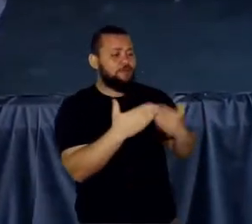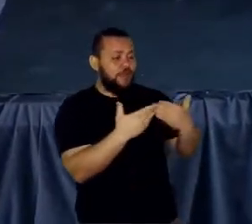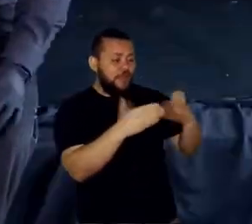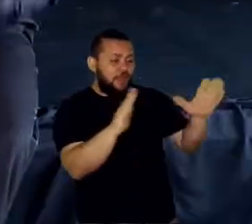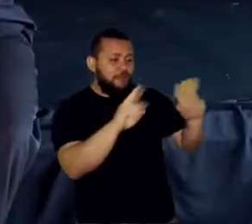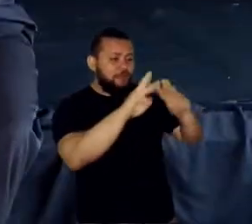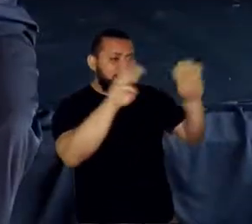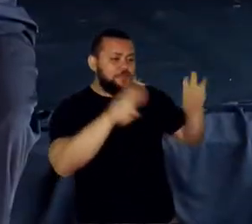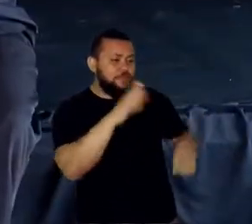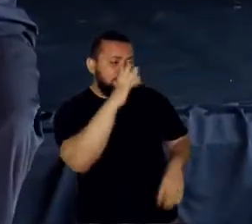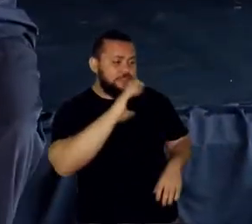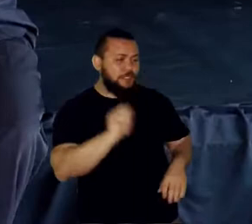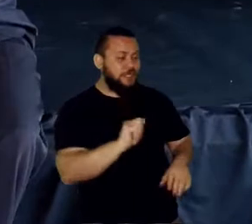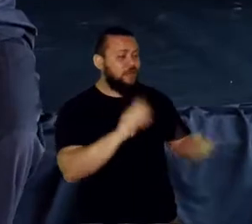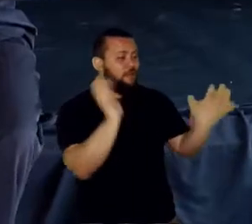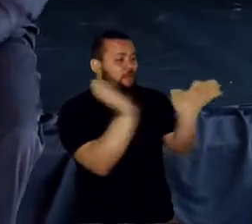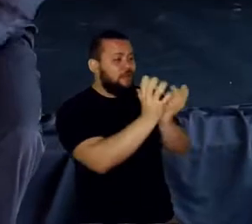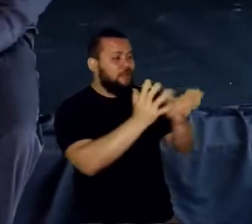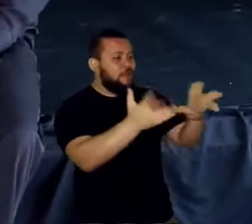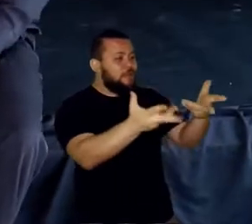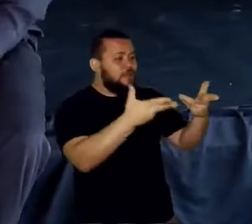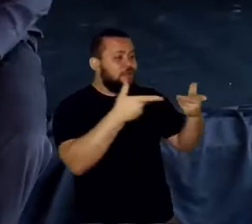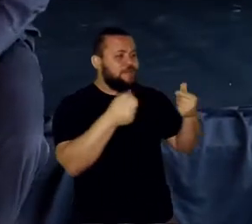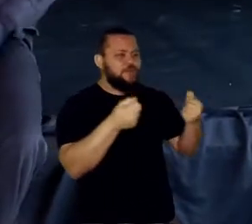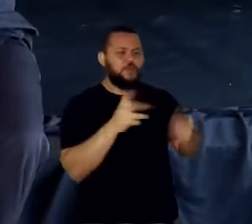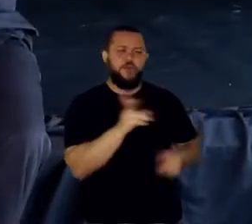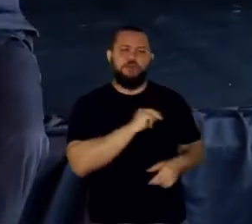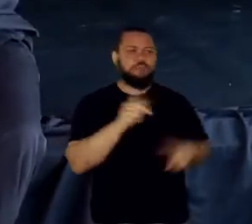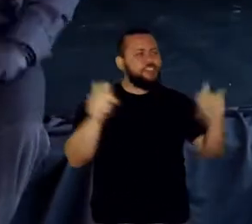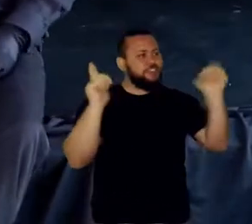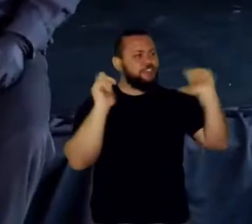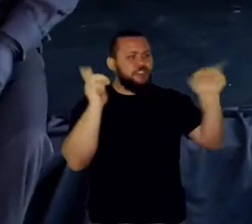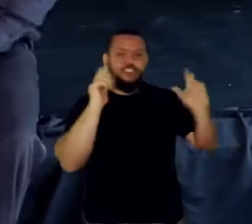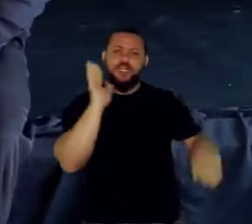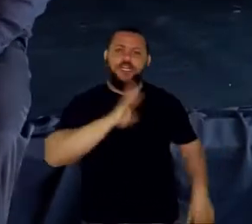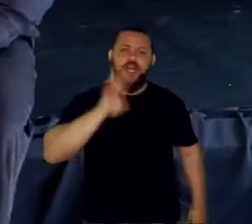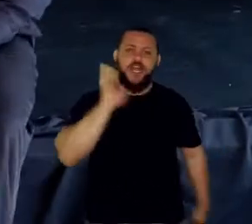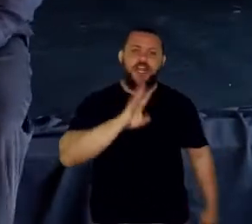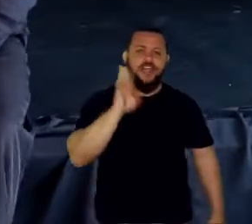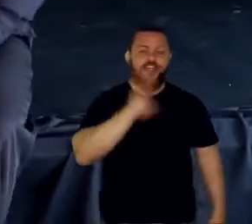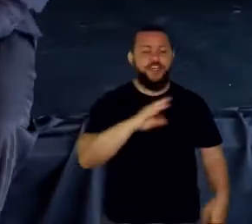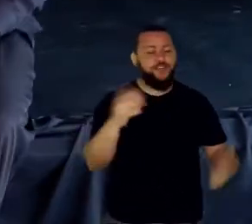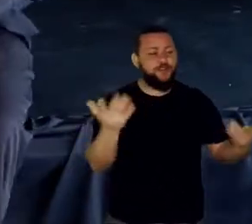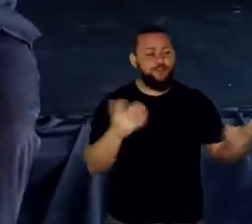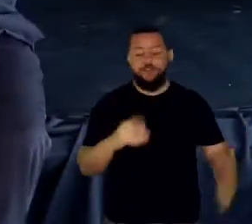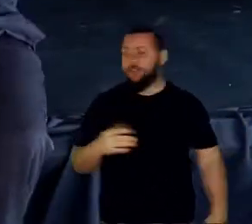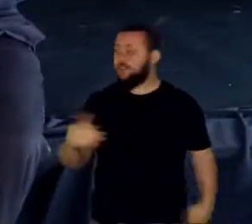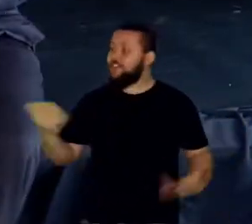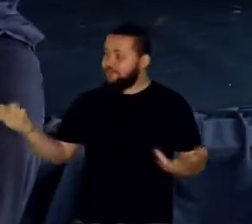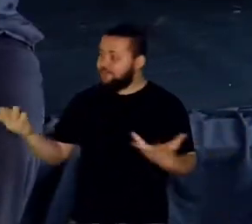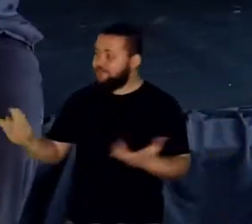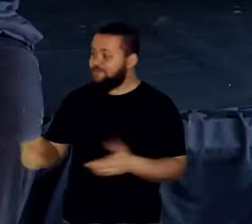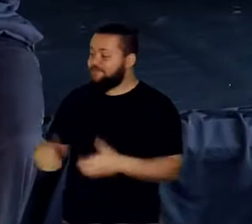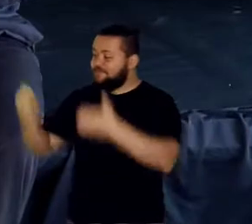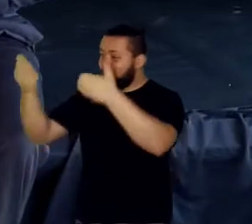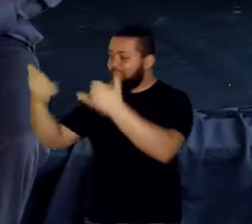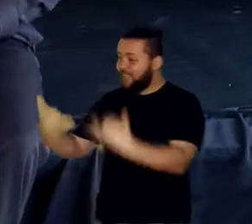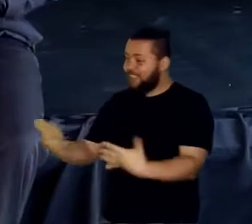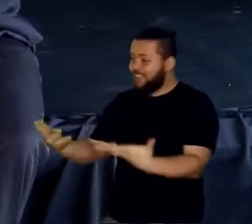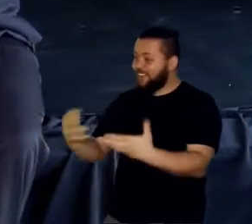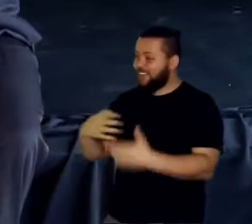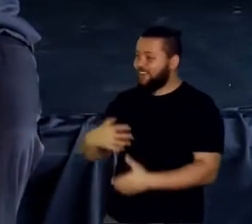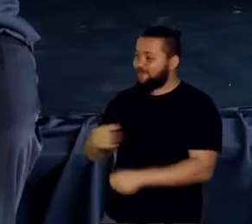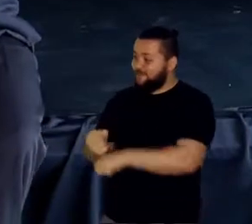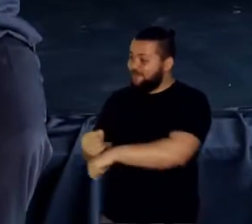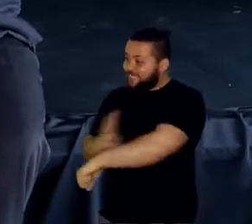equipe maravilhosa. Foi muito divertido, muito legal. É isso. E aí? É uma emoção diferente? O que